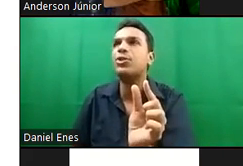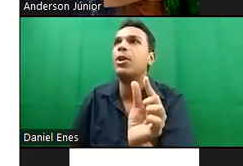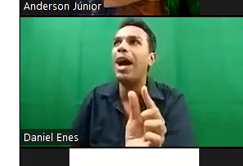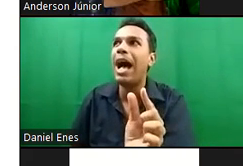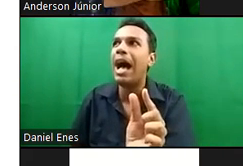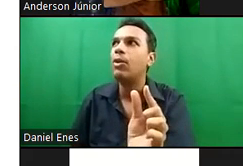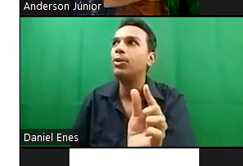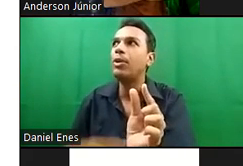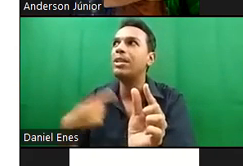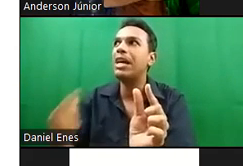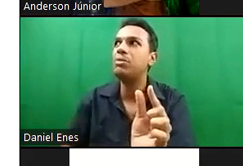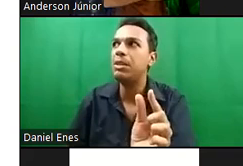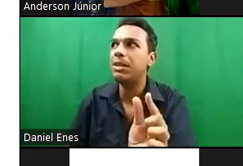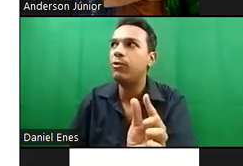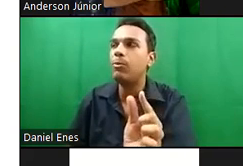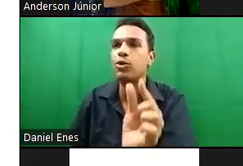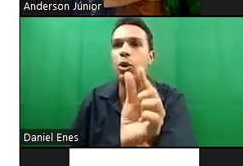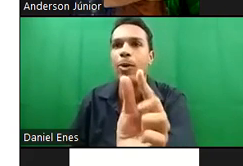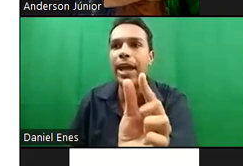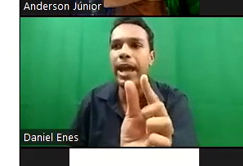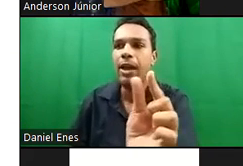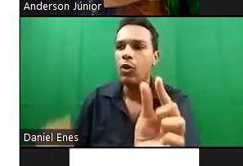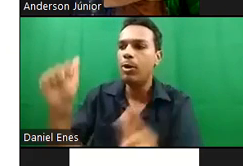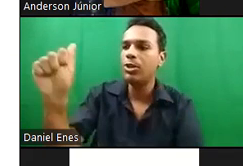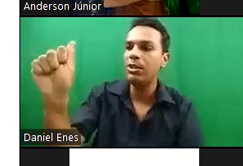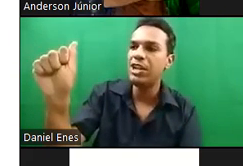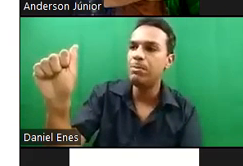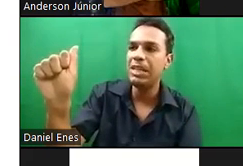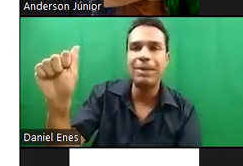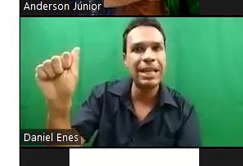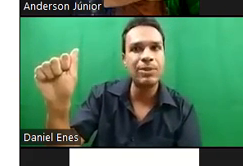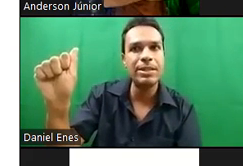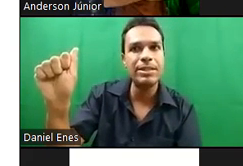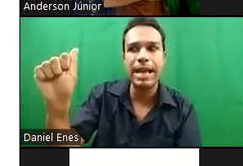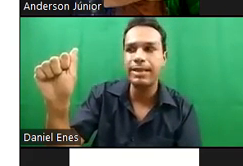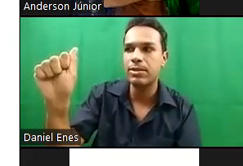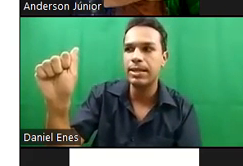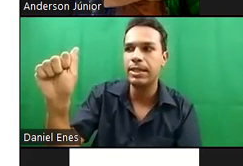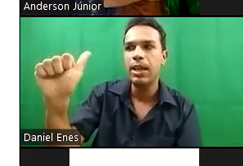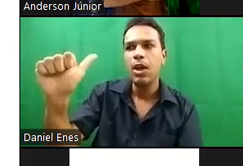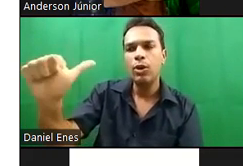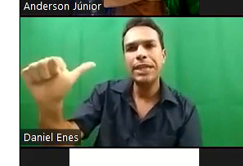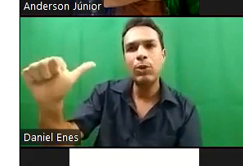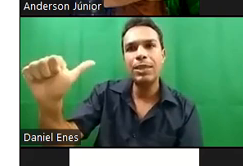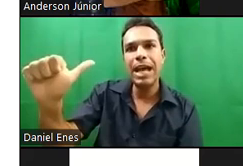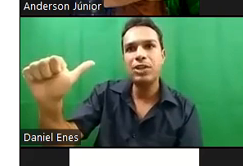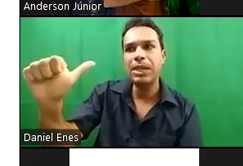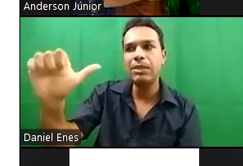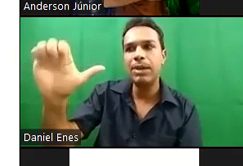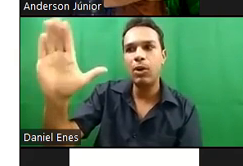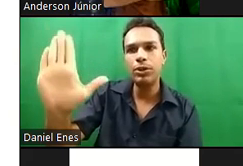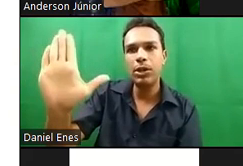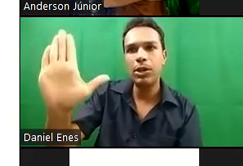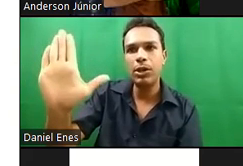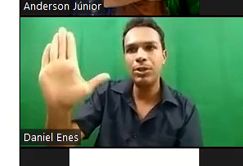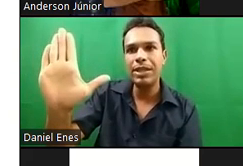forma o som. A, outra unidade mínima que forma o som. É, uma unidade mínima na língua de sinais. Isso aqui. Outra unidade